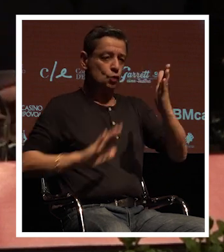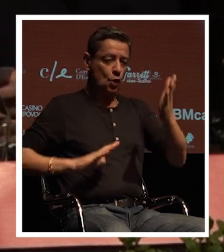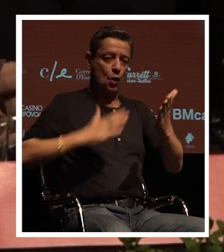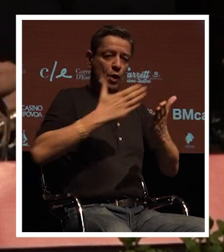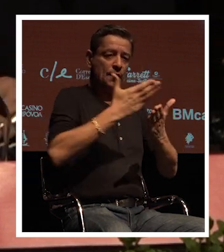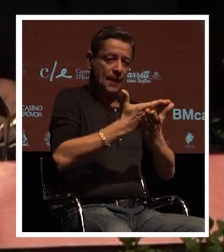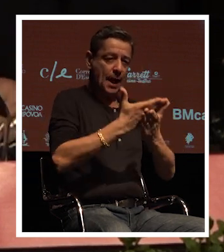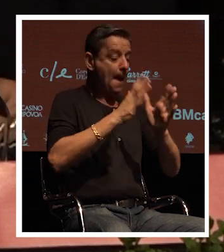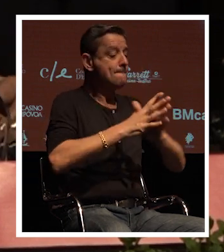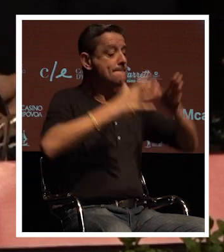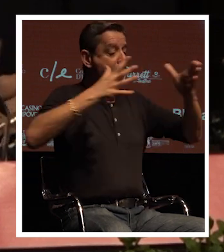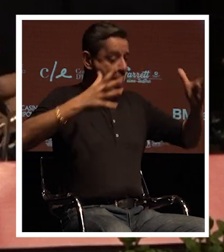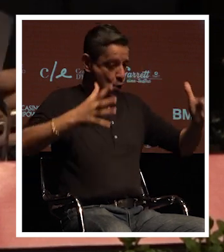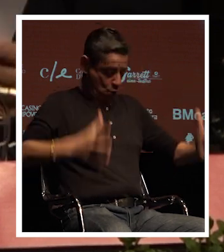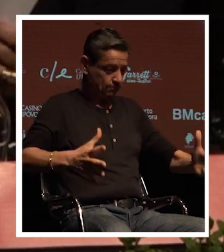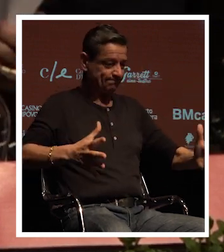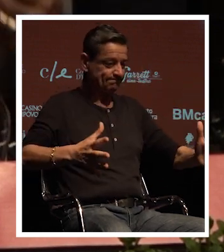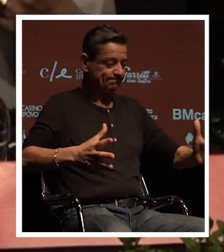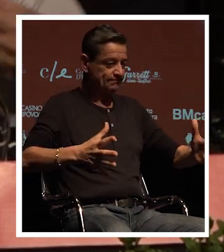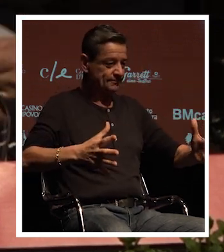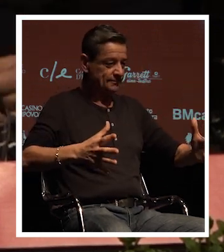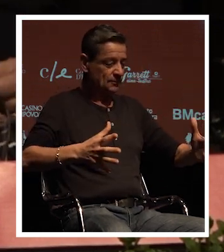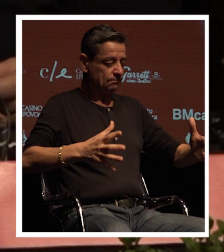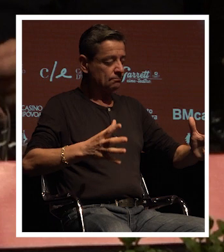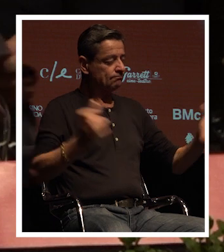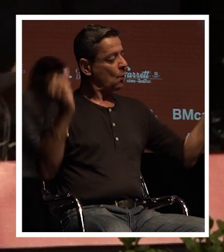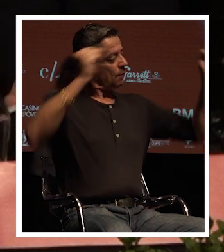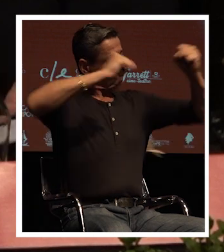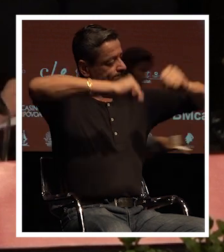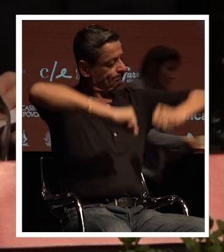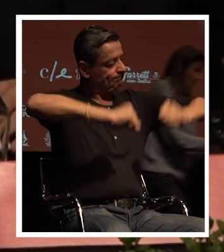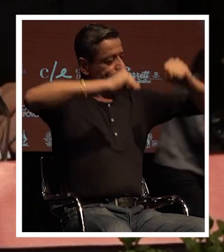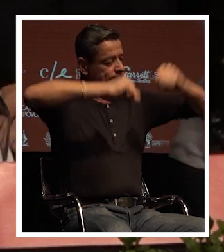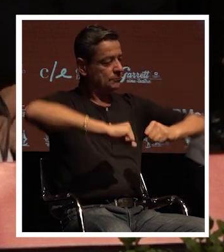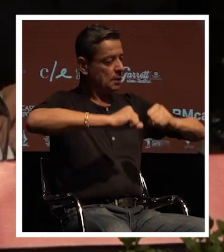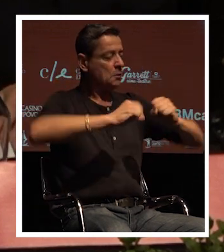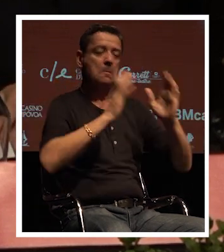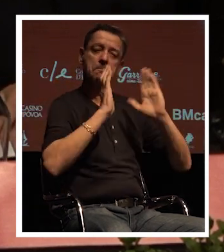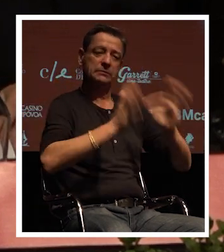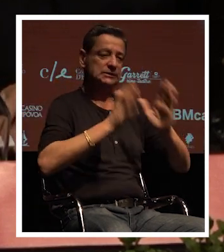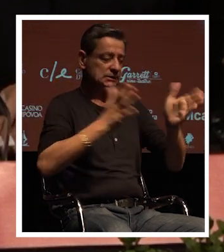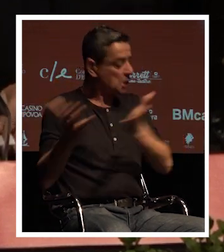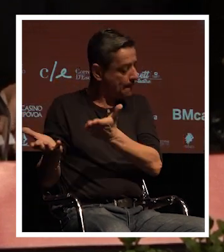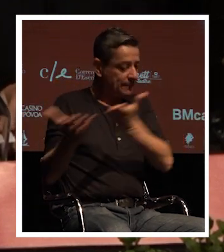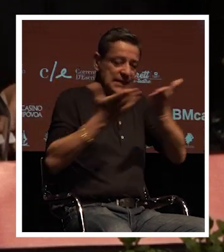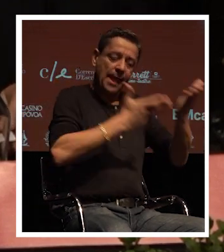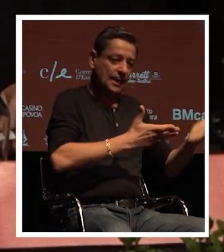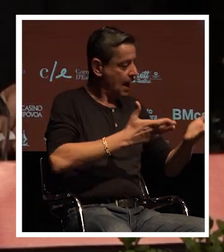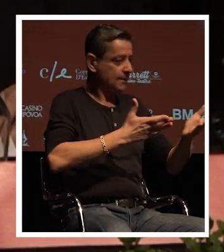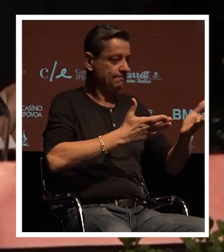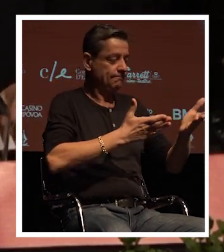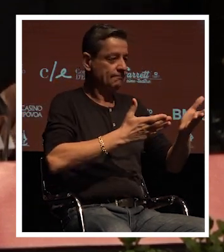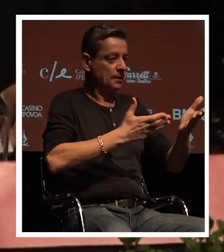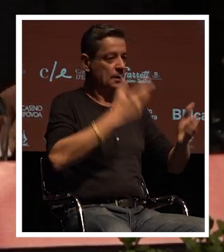tirania da maioria esse confortável consenso para o qual nem precisamos de apresentar argumentos